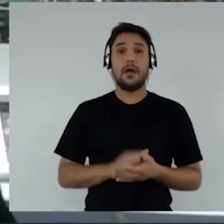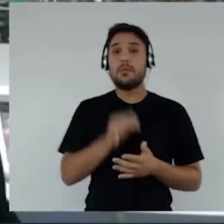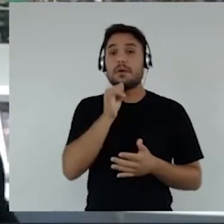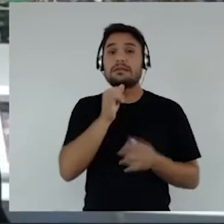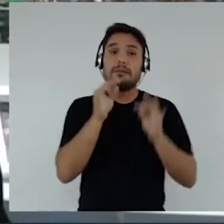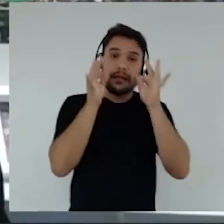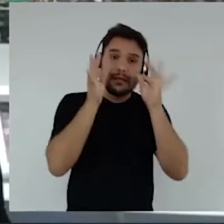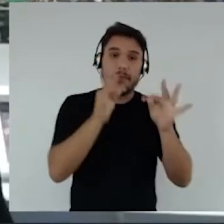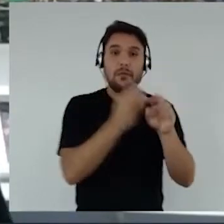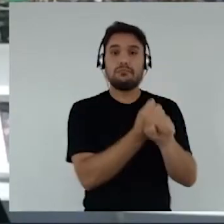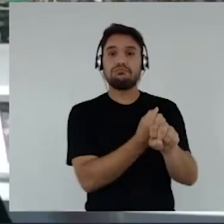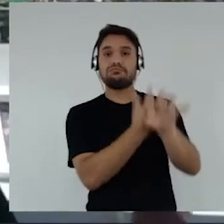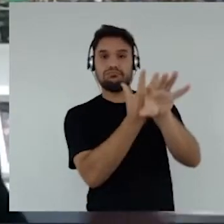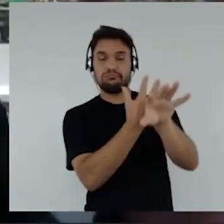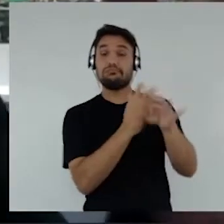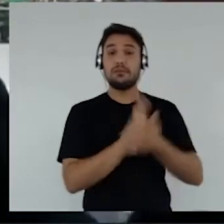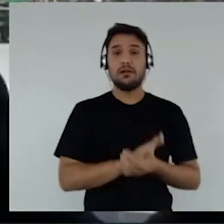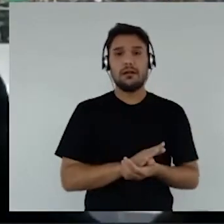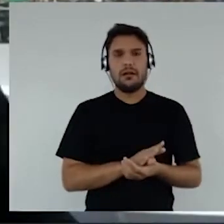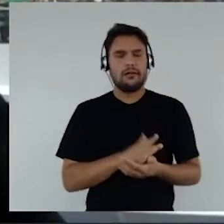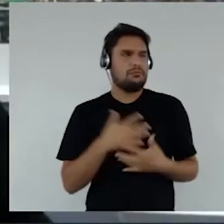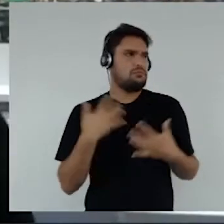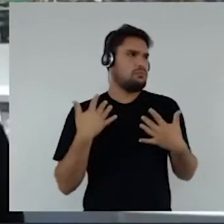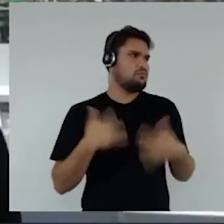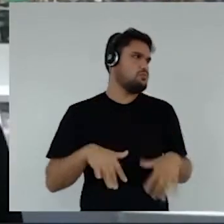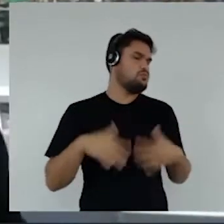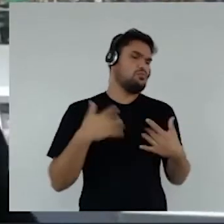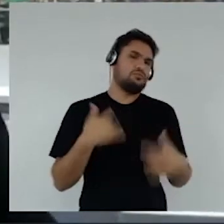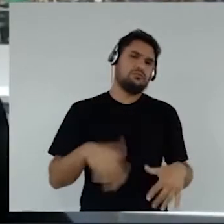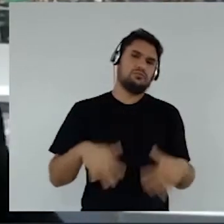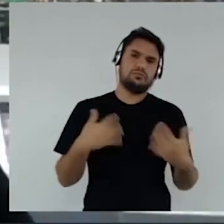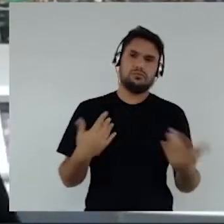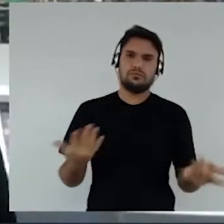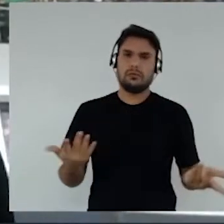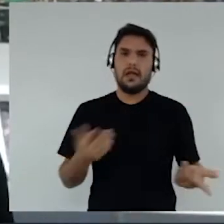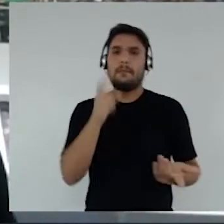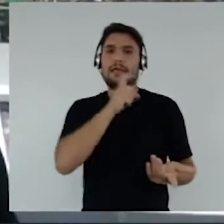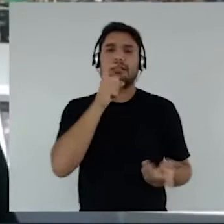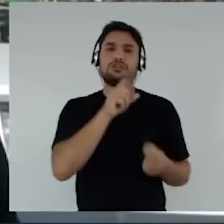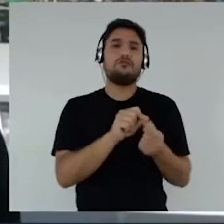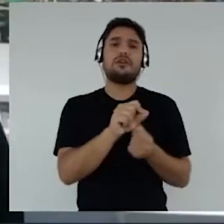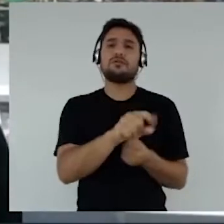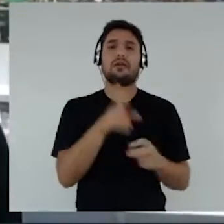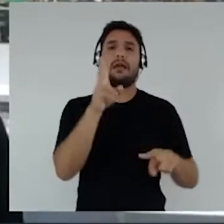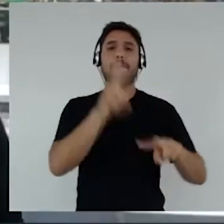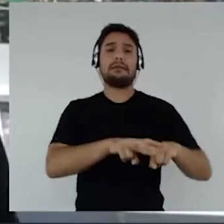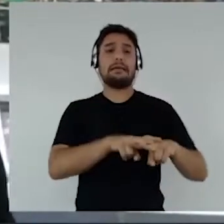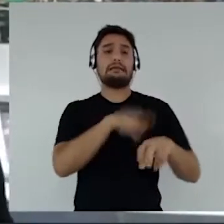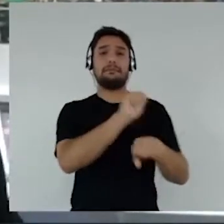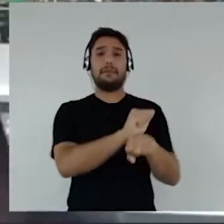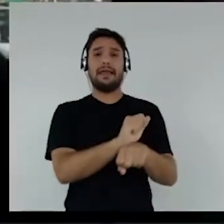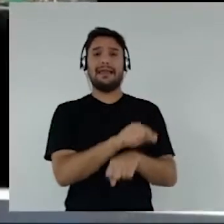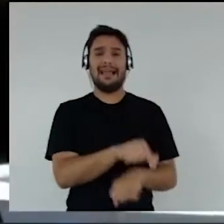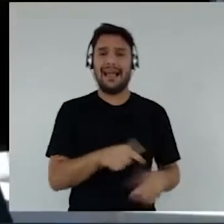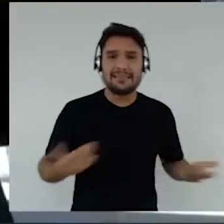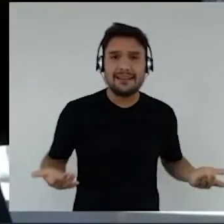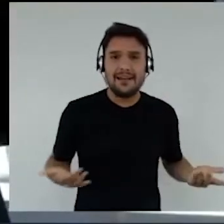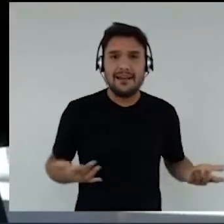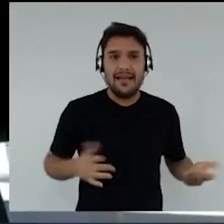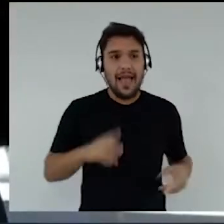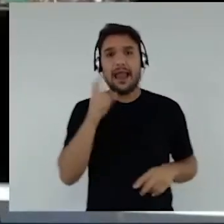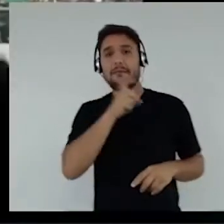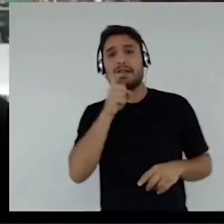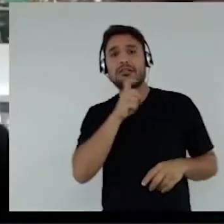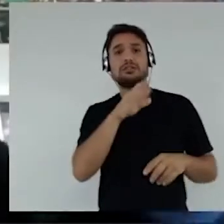testemunha ou vídeo por videoconferência. Misericordioso. E aí, mentiu, vai fazer o quê? Você está presa, espera aí em casa. Ela mentiu